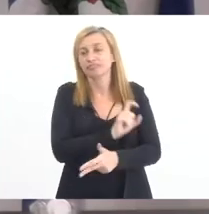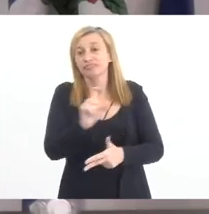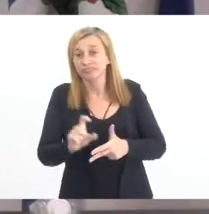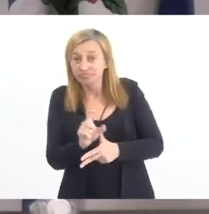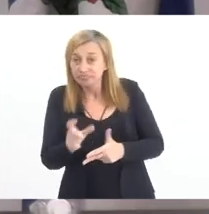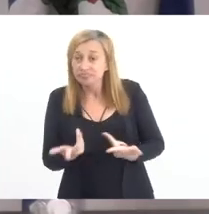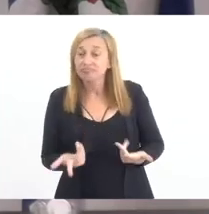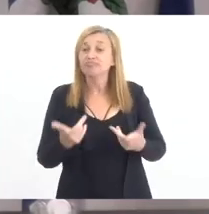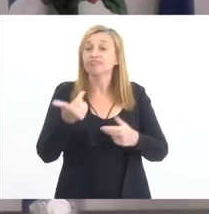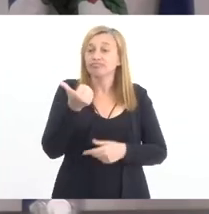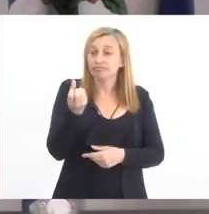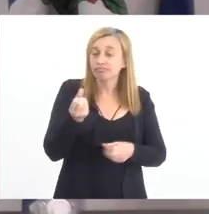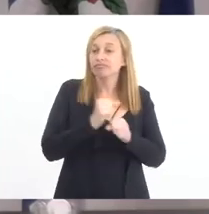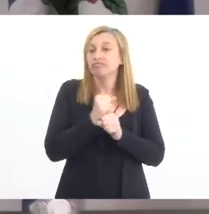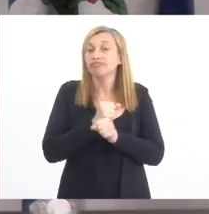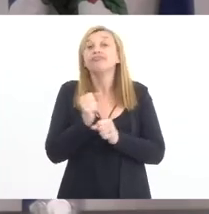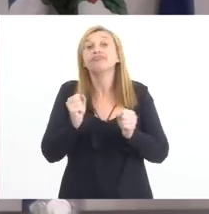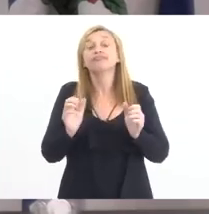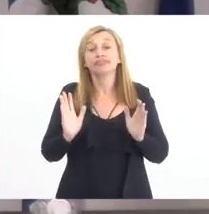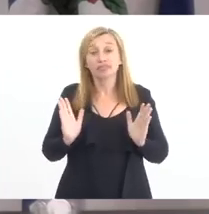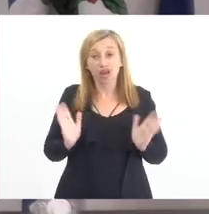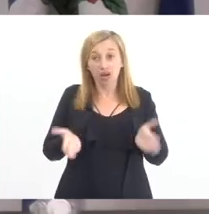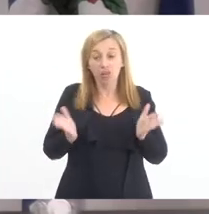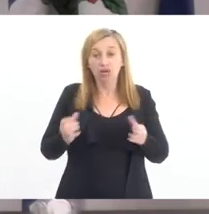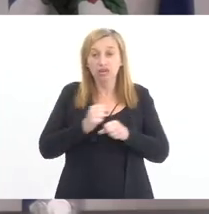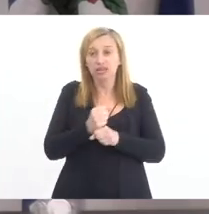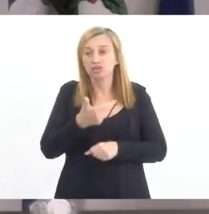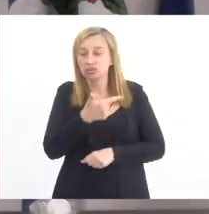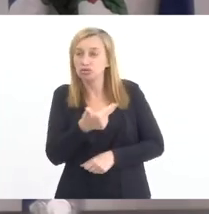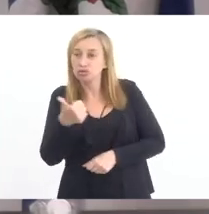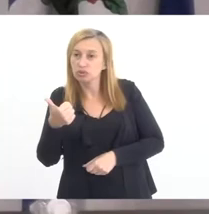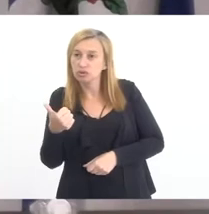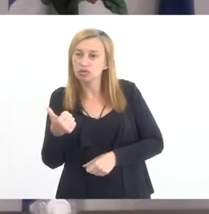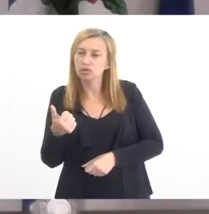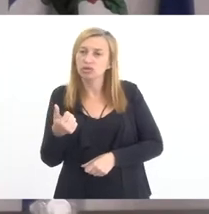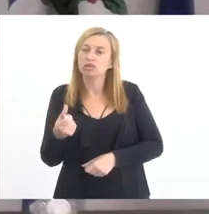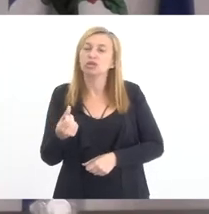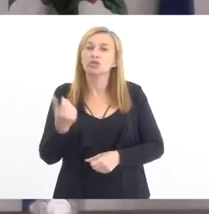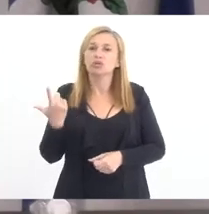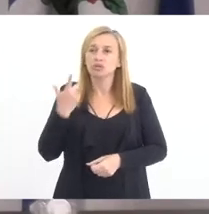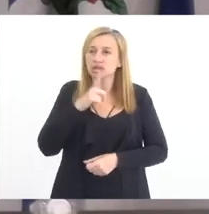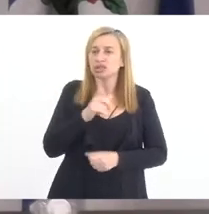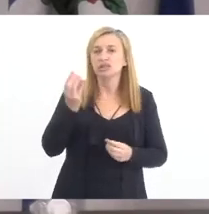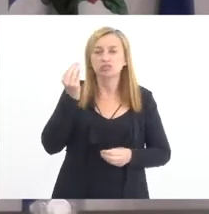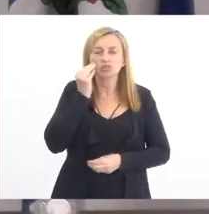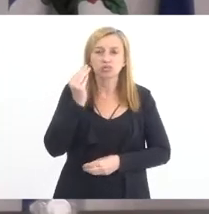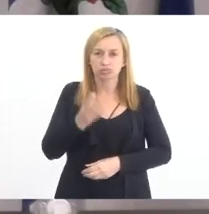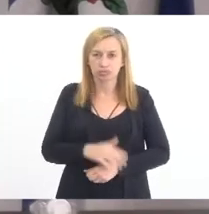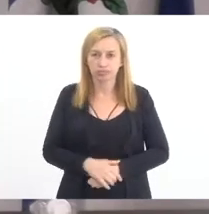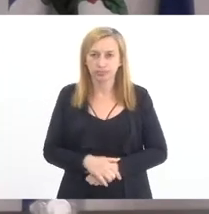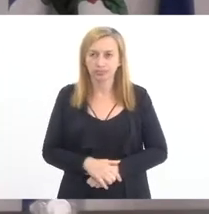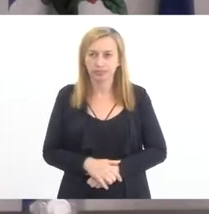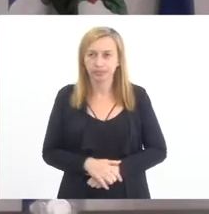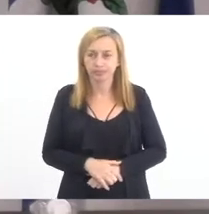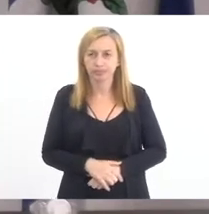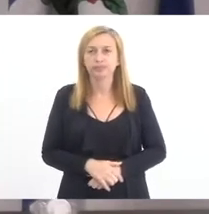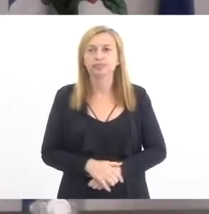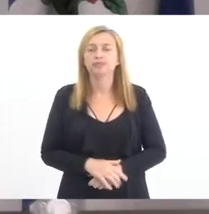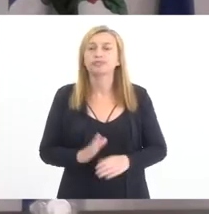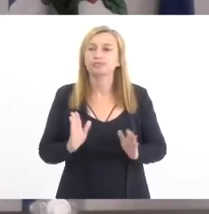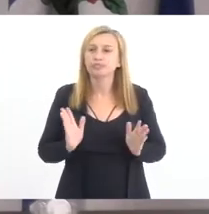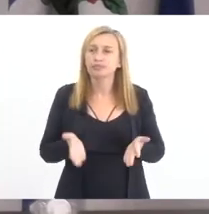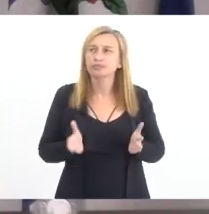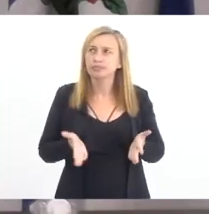longo desses 16 anos, esse ano de 2016, conseguimos essa oportunidade. E